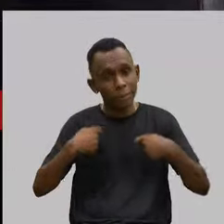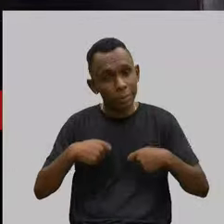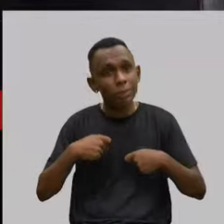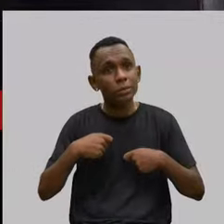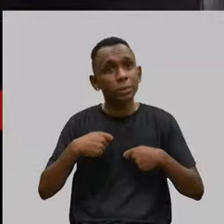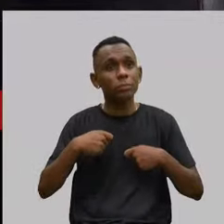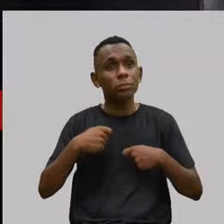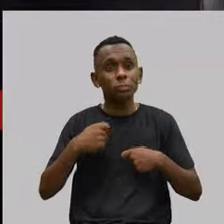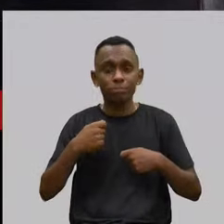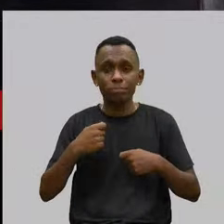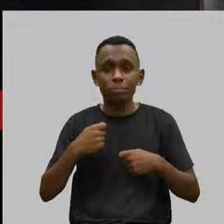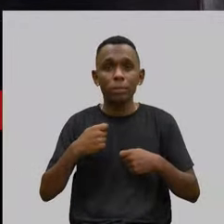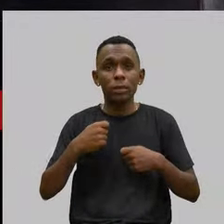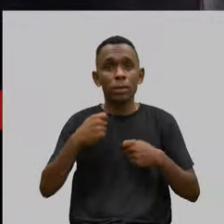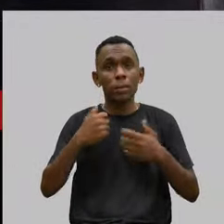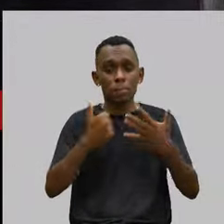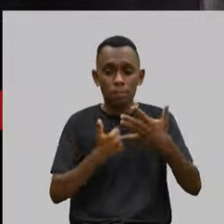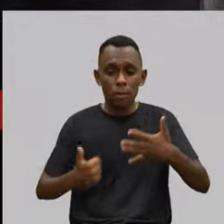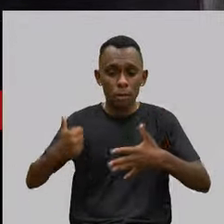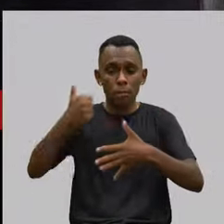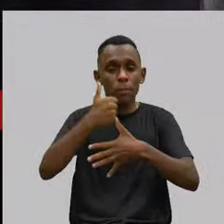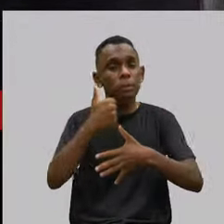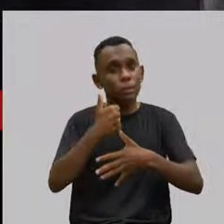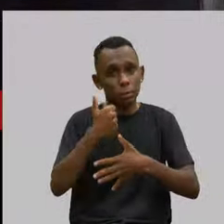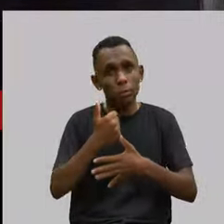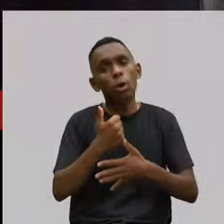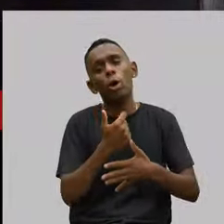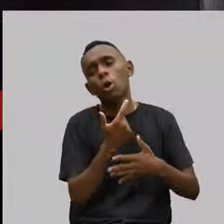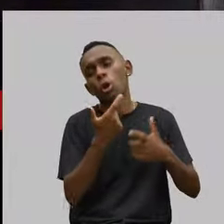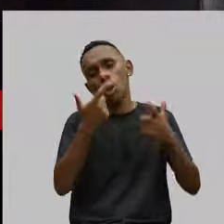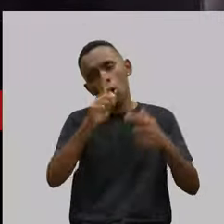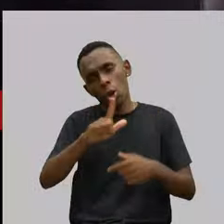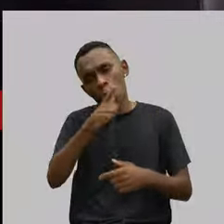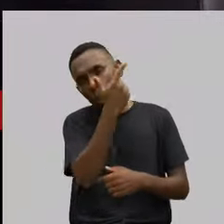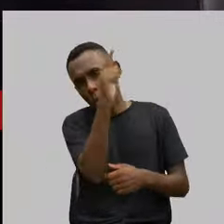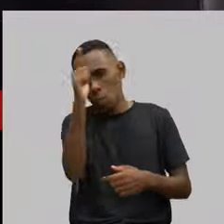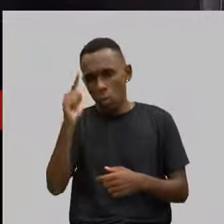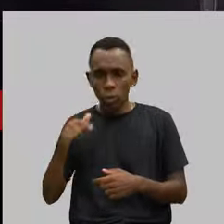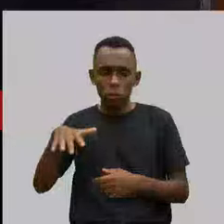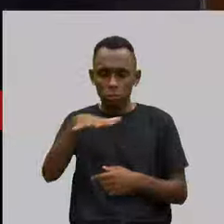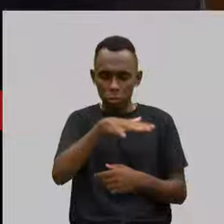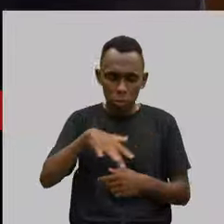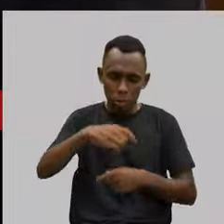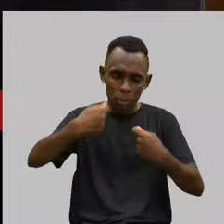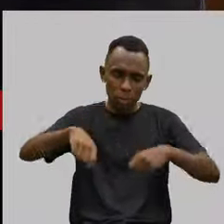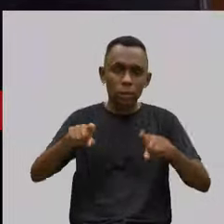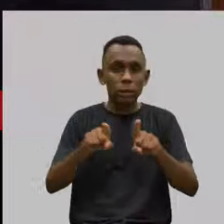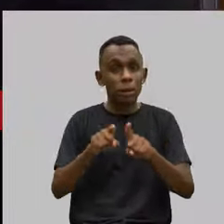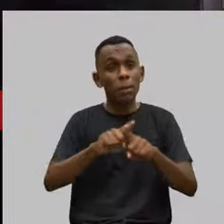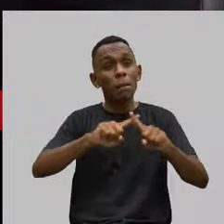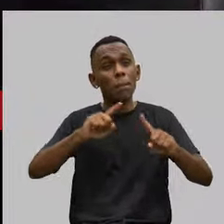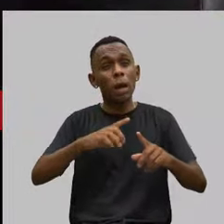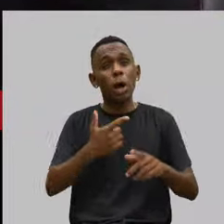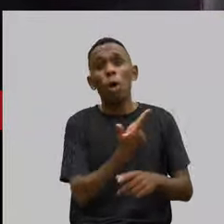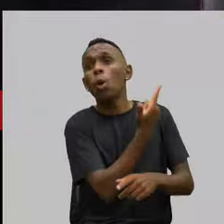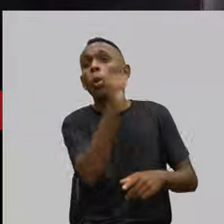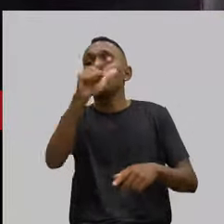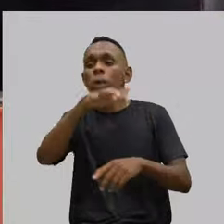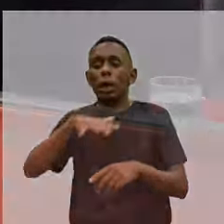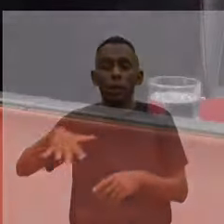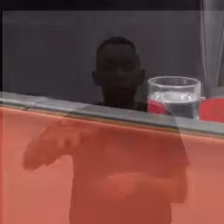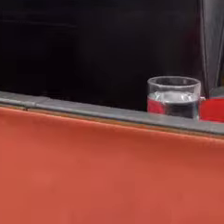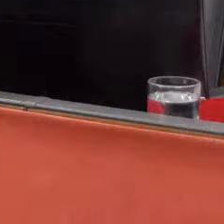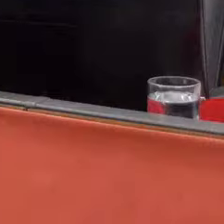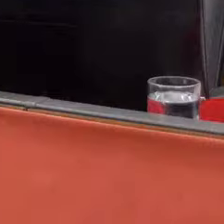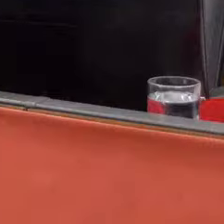ter prioridade não que as outras regiões não precisam mas eu tenho certeza que as outras regiões já são